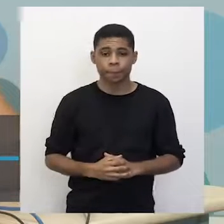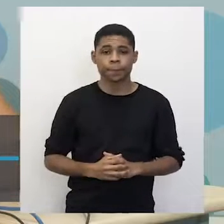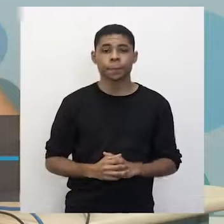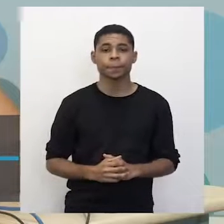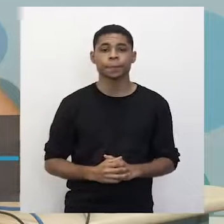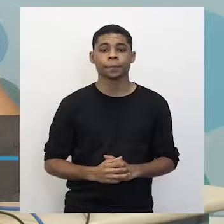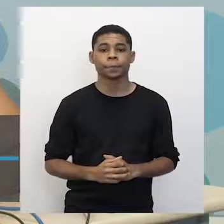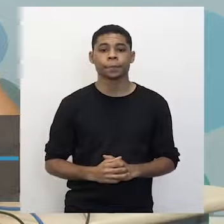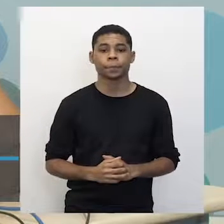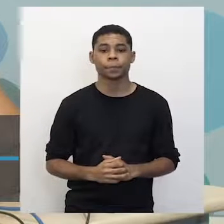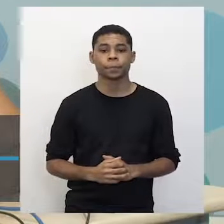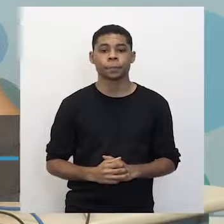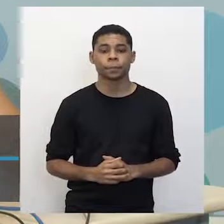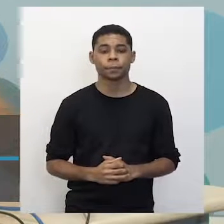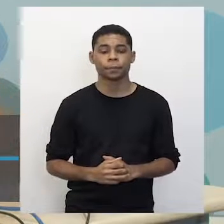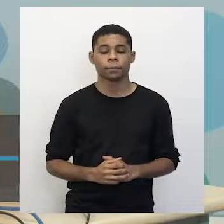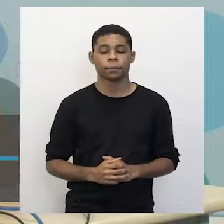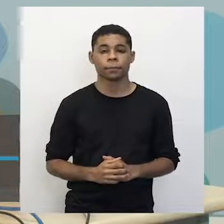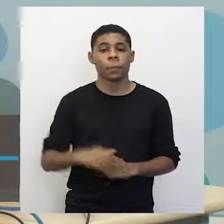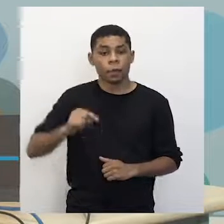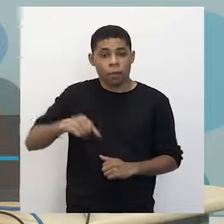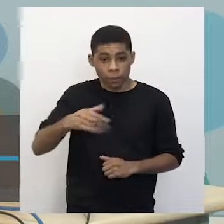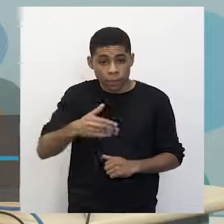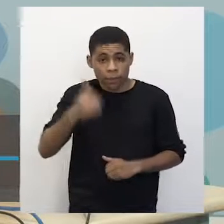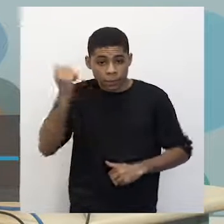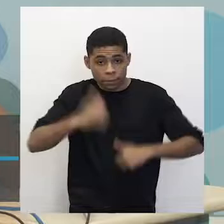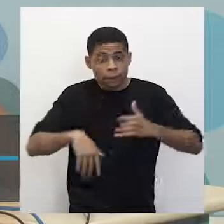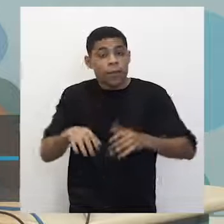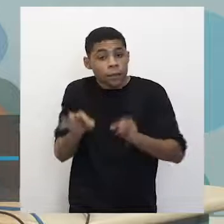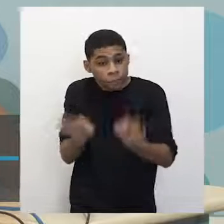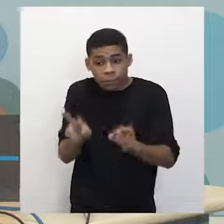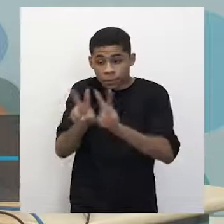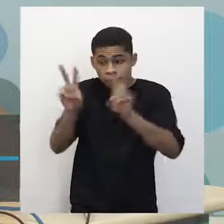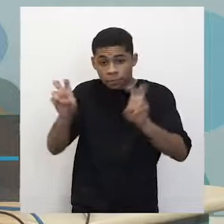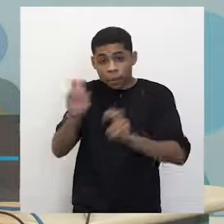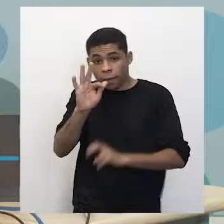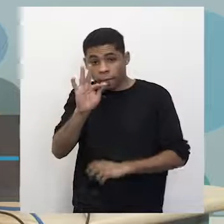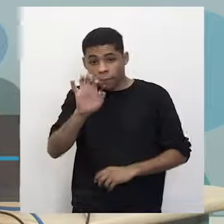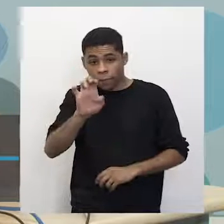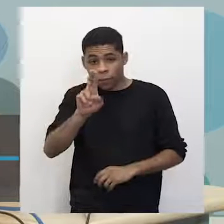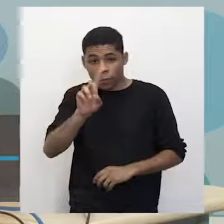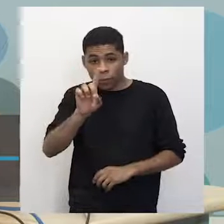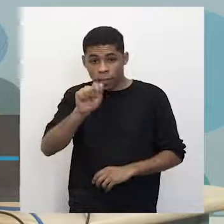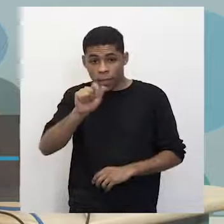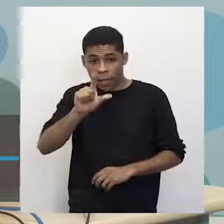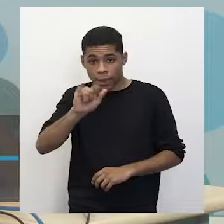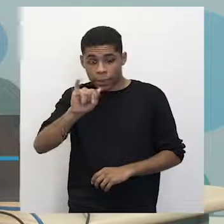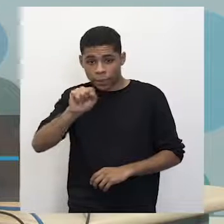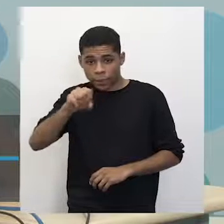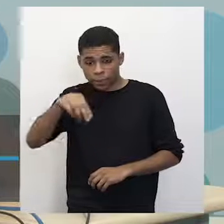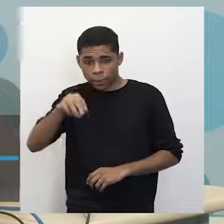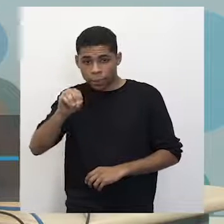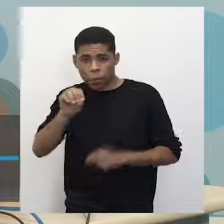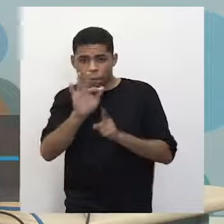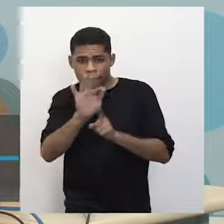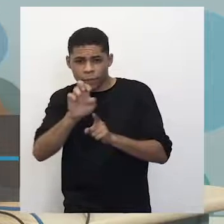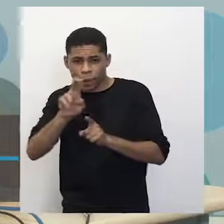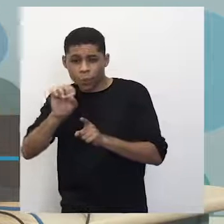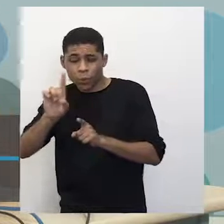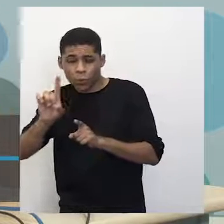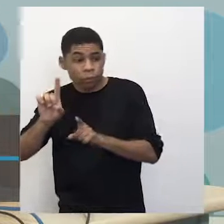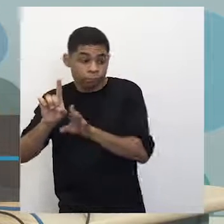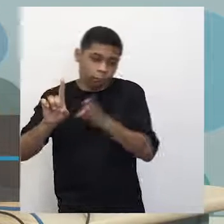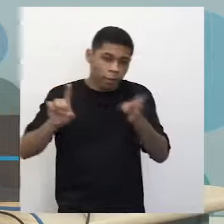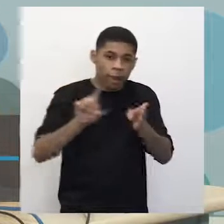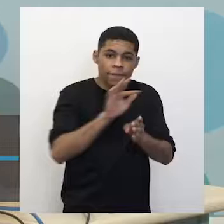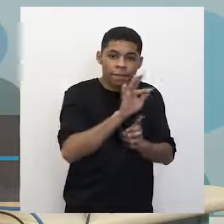revisão. Vamos agora falar do feudalismo, né? O nome feudalismo, que vem de feudo, né? E o feudo ele tem uma